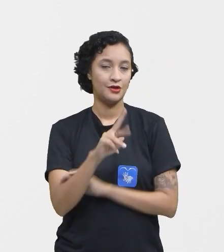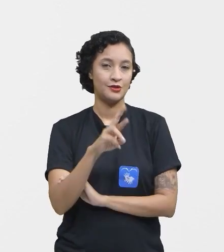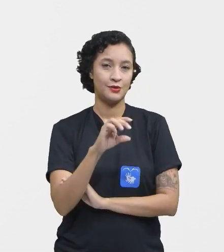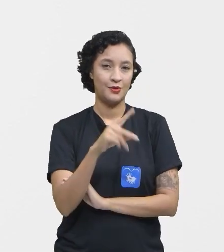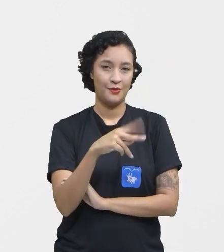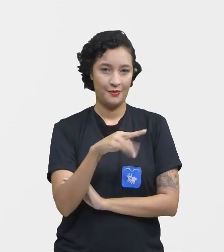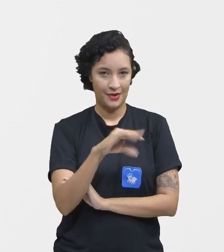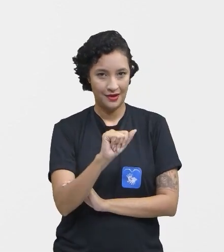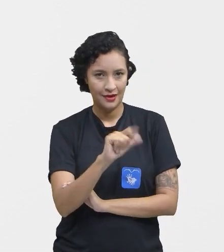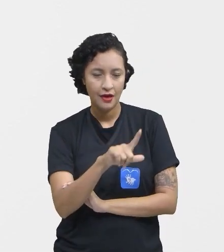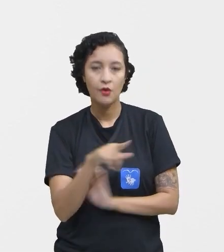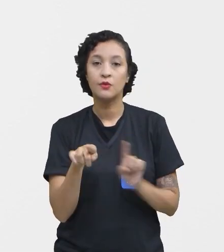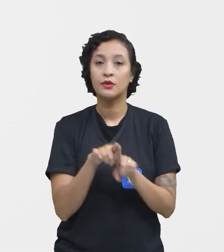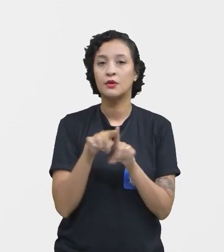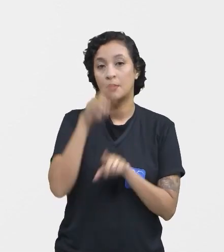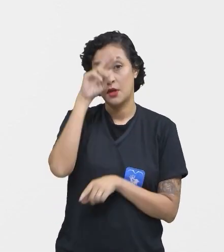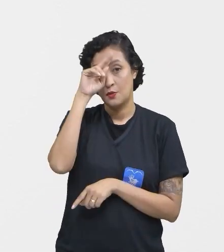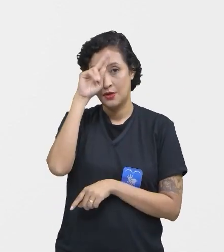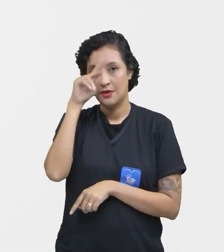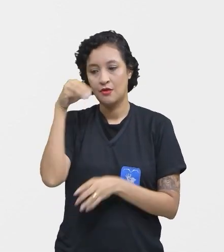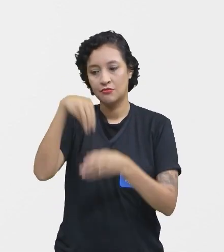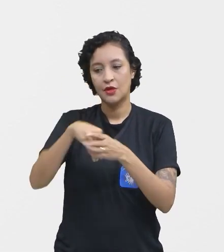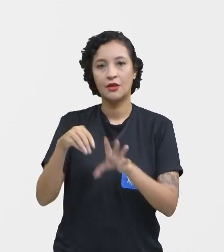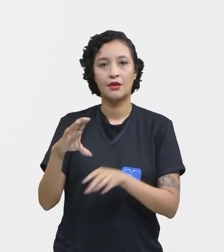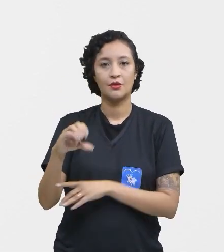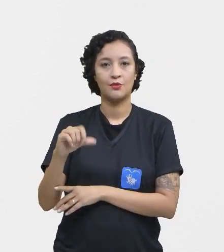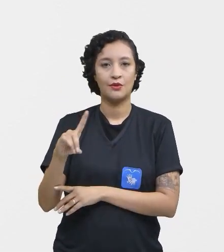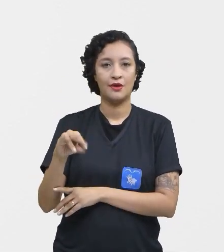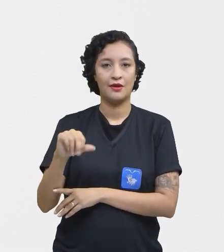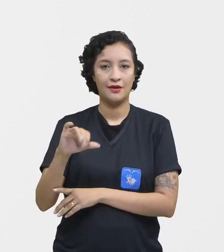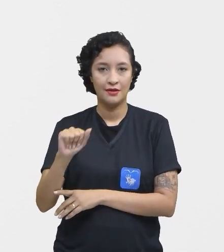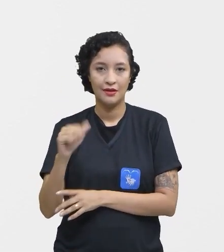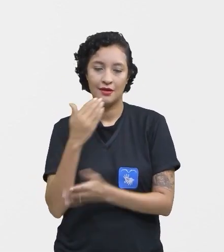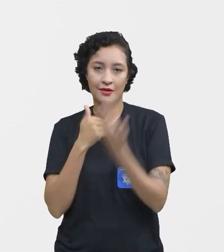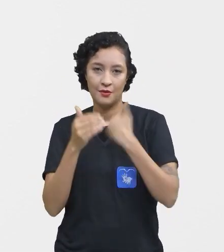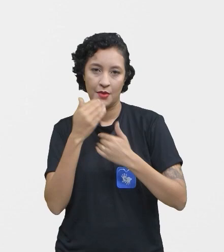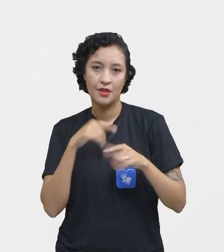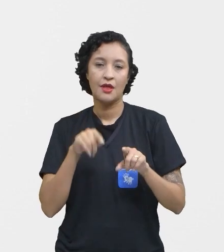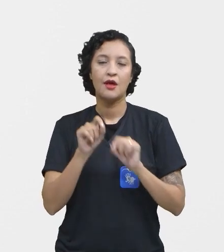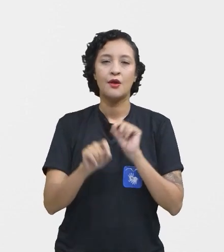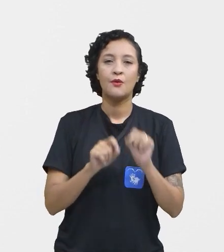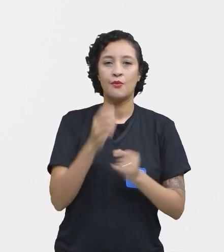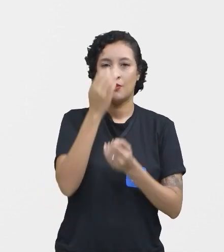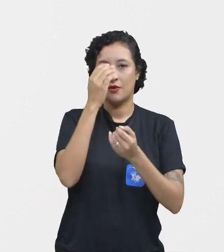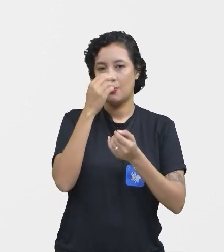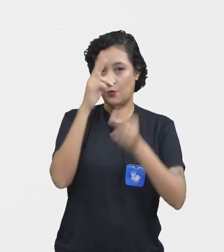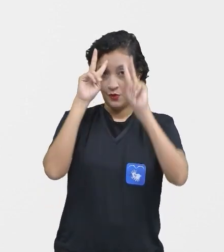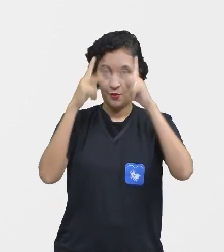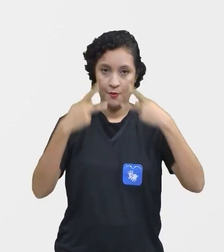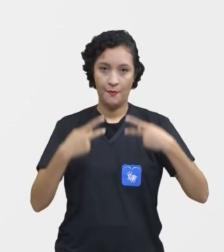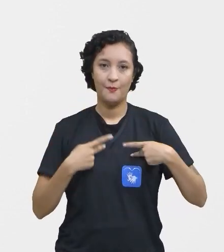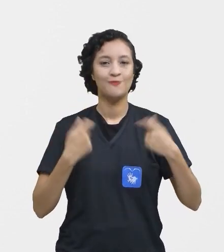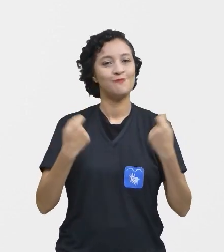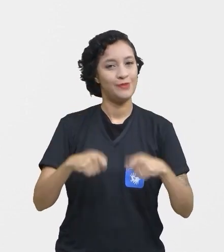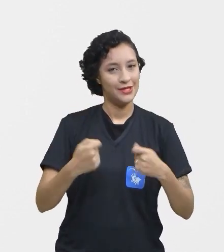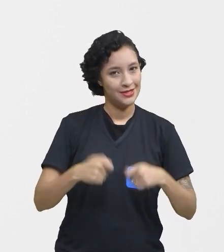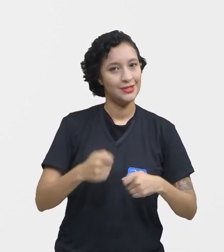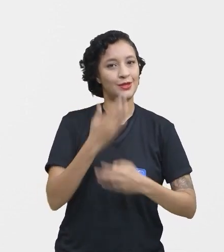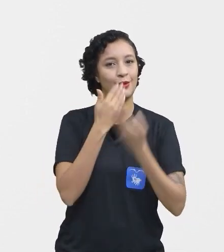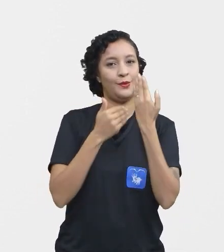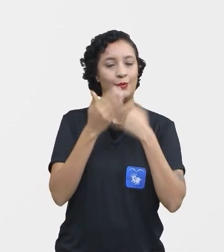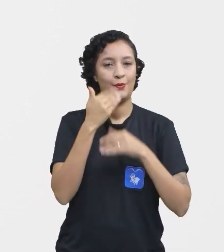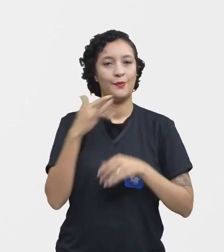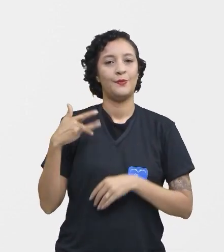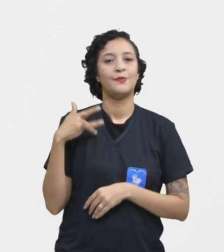insetos participam da cadeia alimentar e que os seres humanos precisam de uma alimentação diversificada